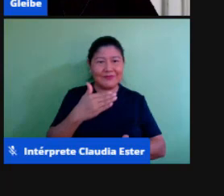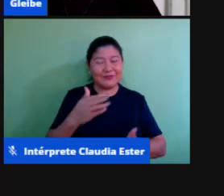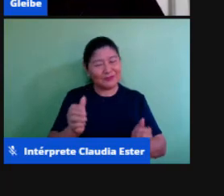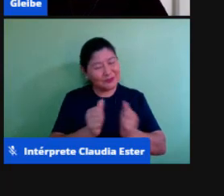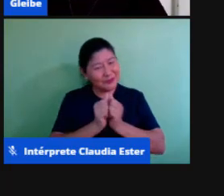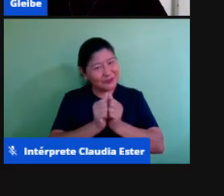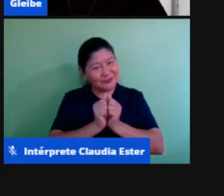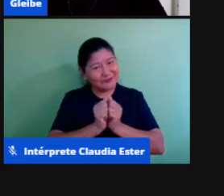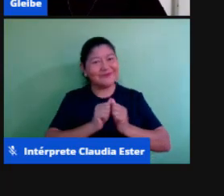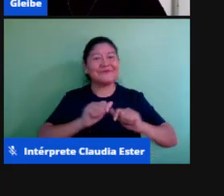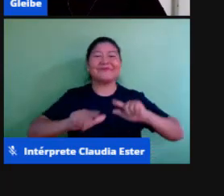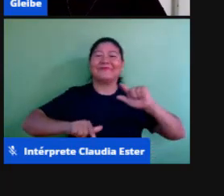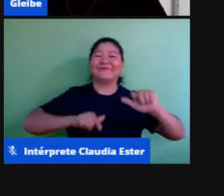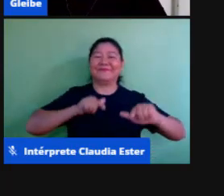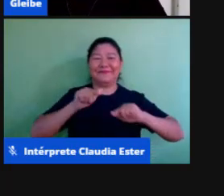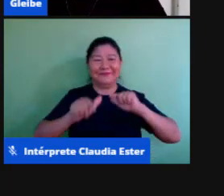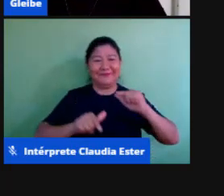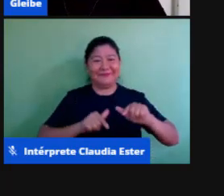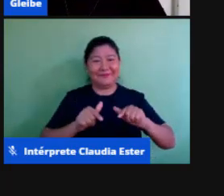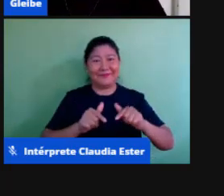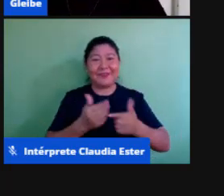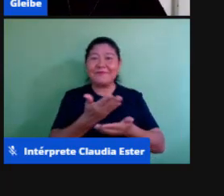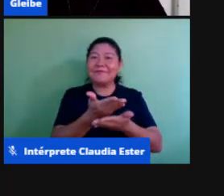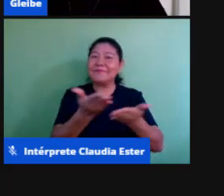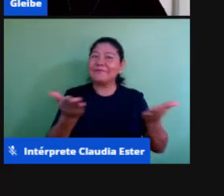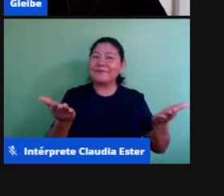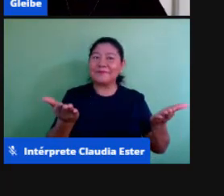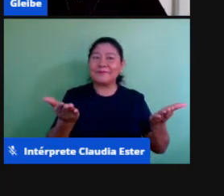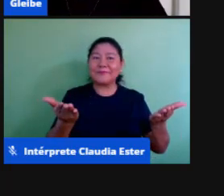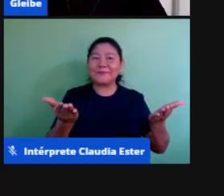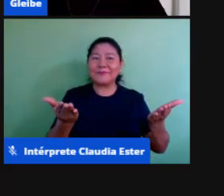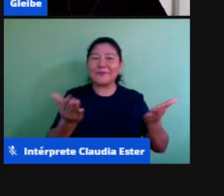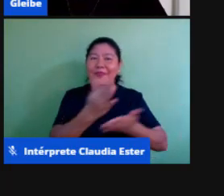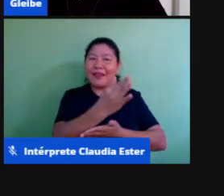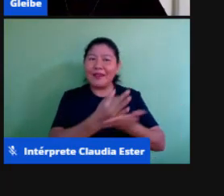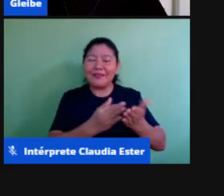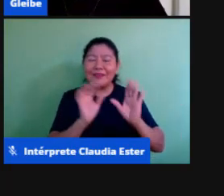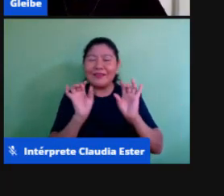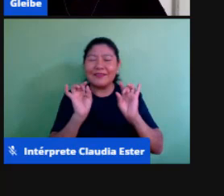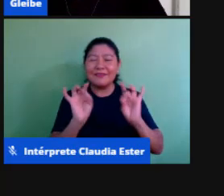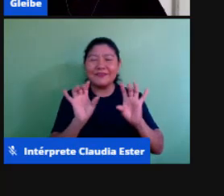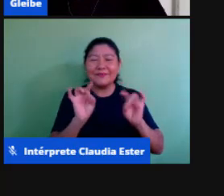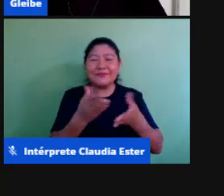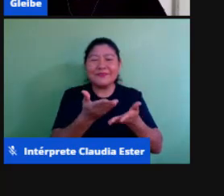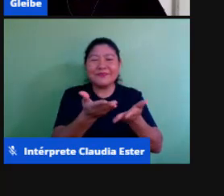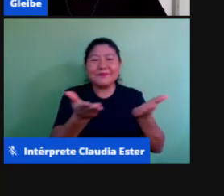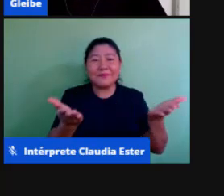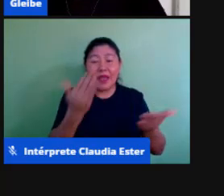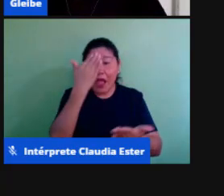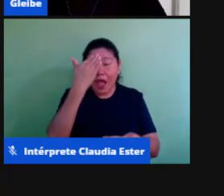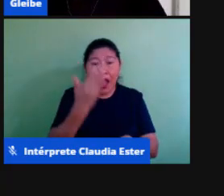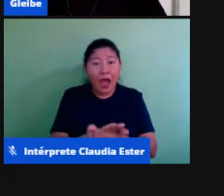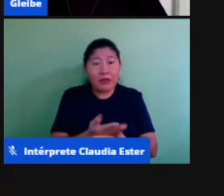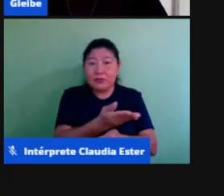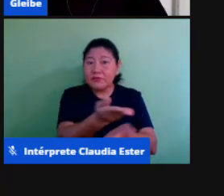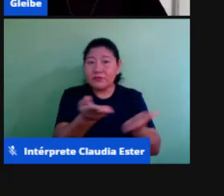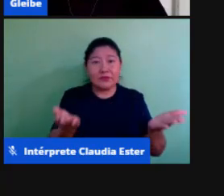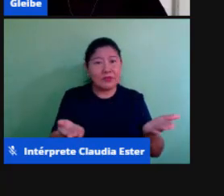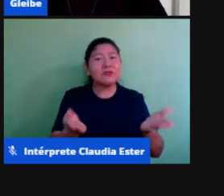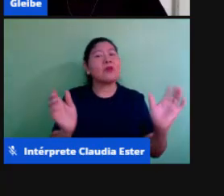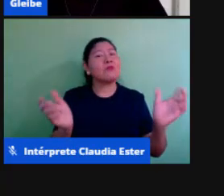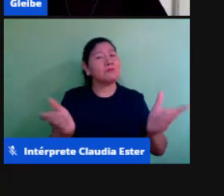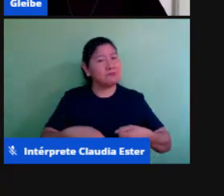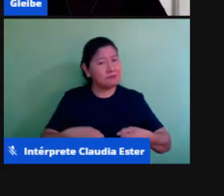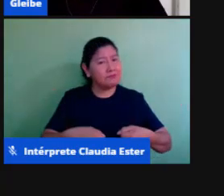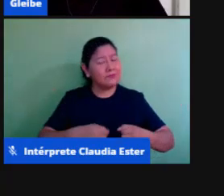eu trouxe esse pensamento para vocês e convido vocês que acreditem em vocês, que vocês são capazes e que